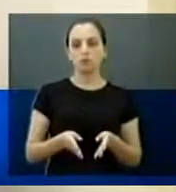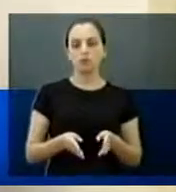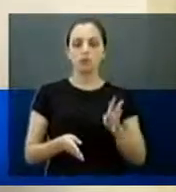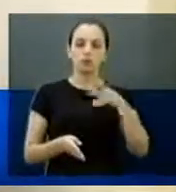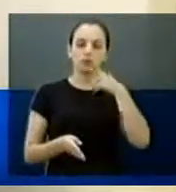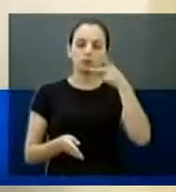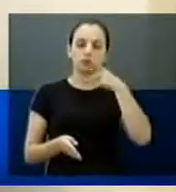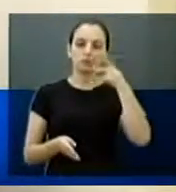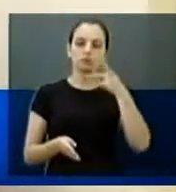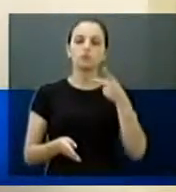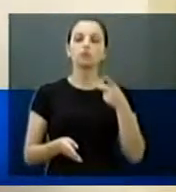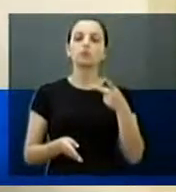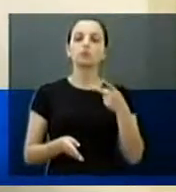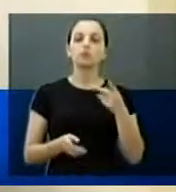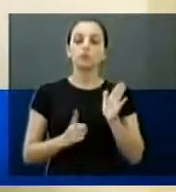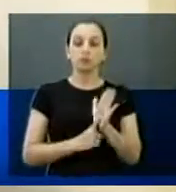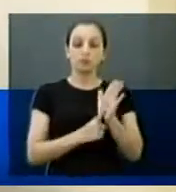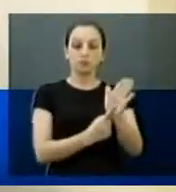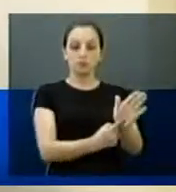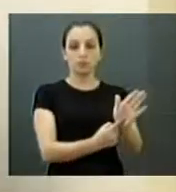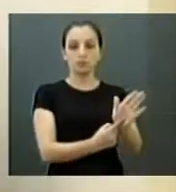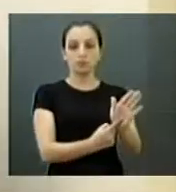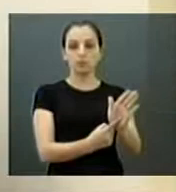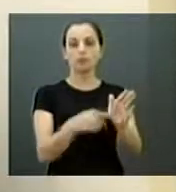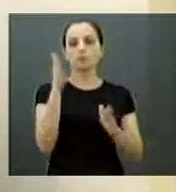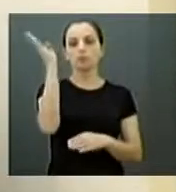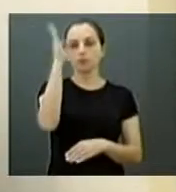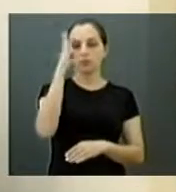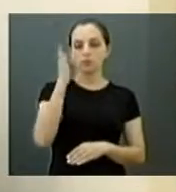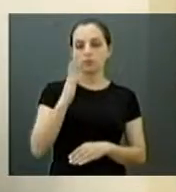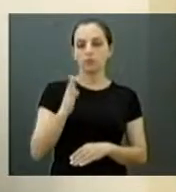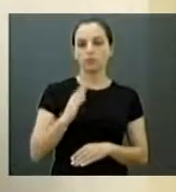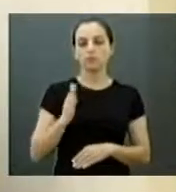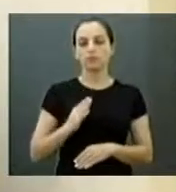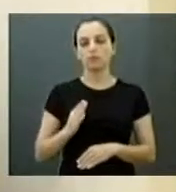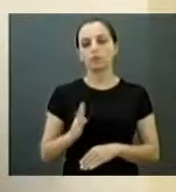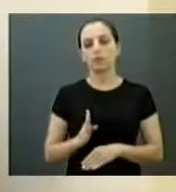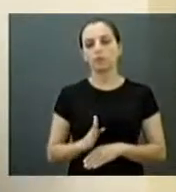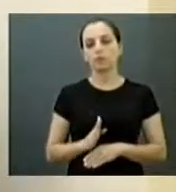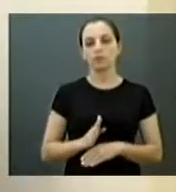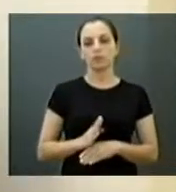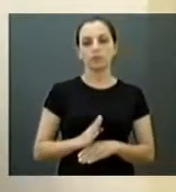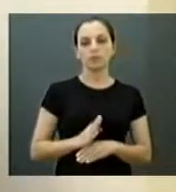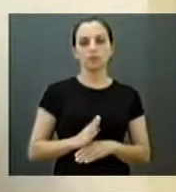disse, e hoje está sendo colocado, no Brasil, tá?